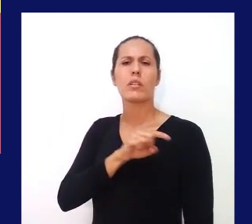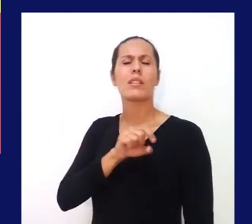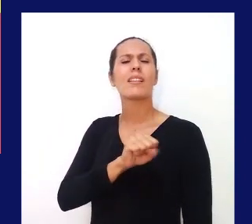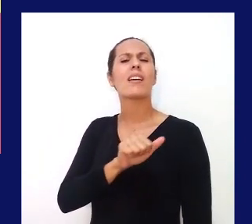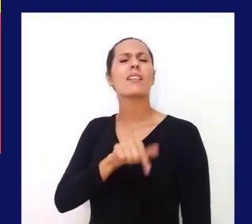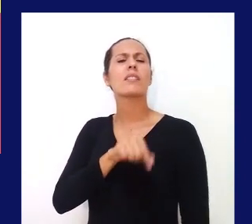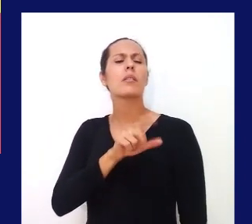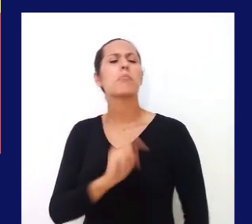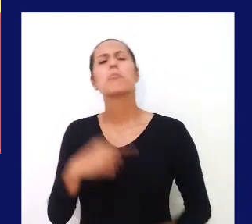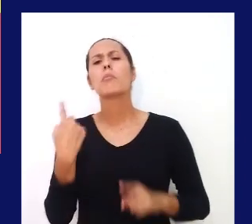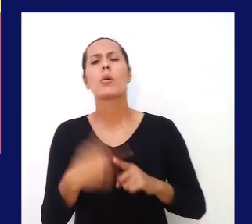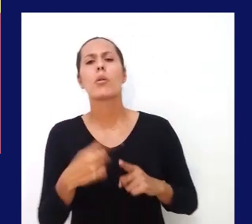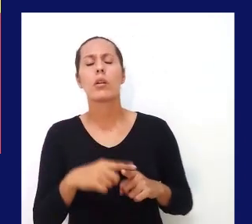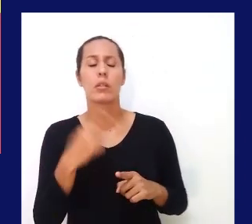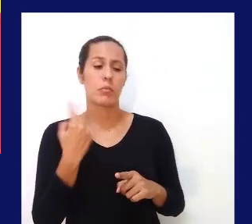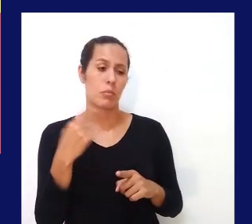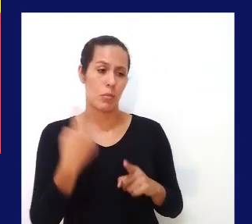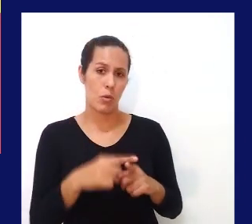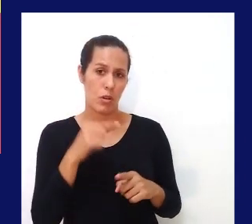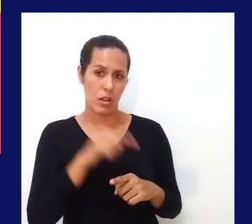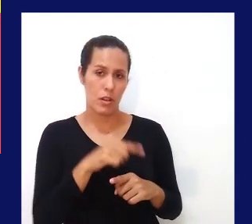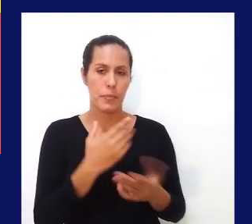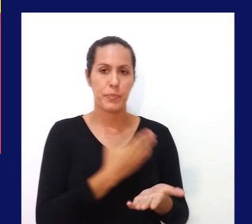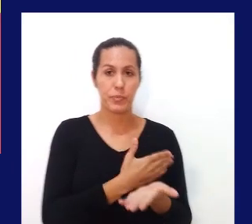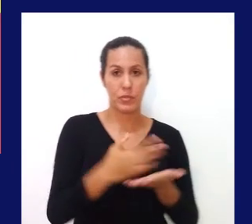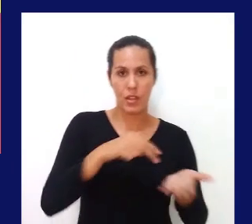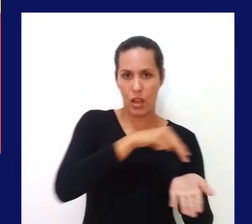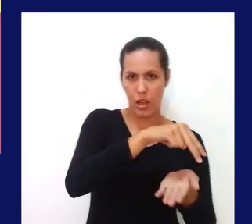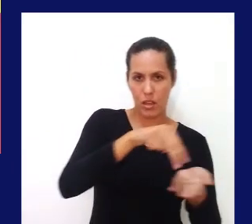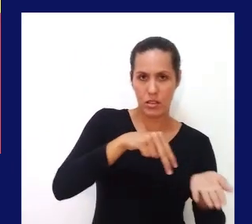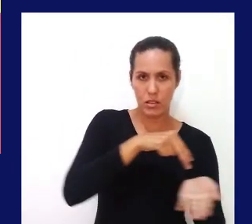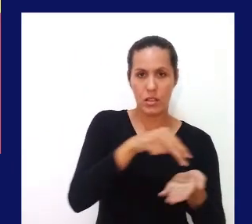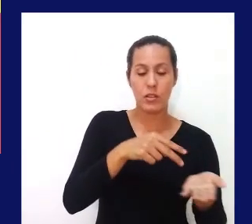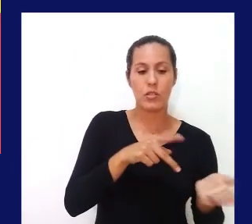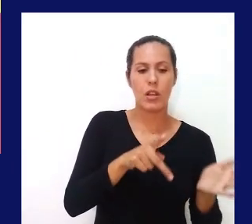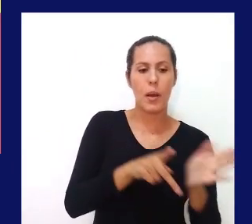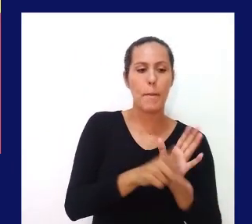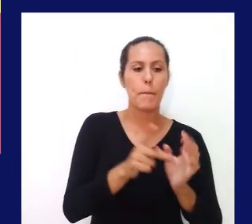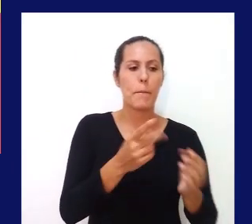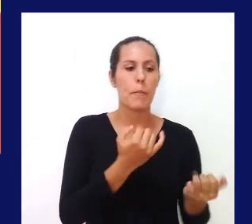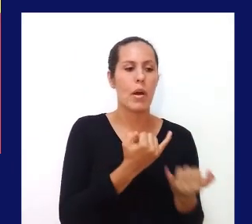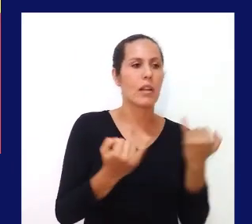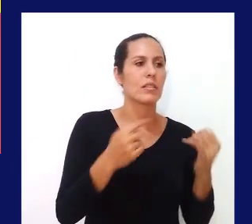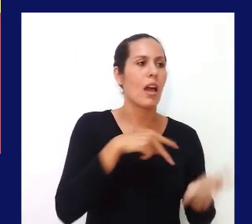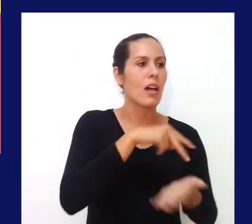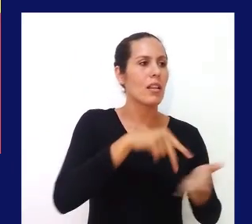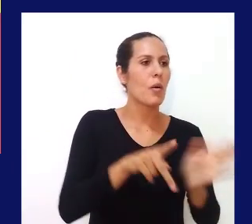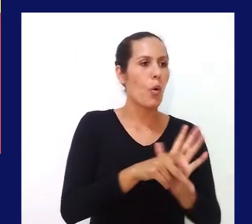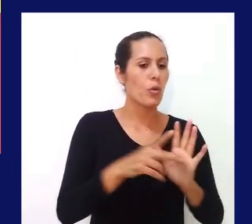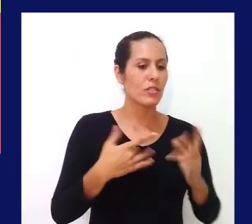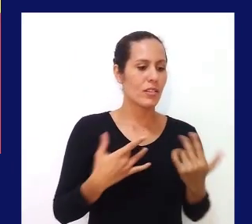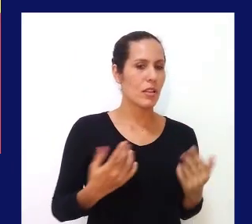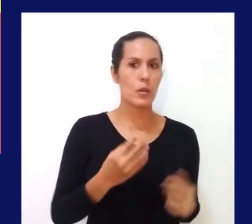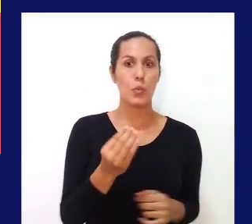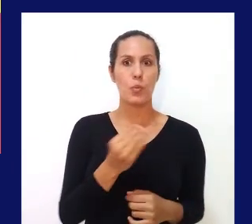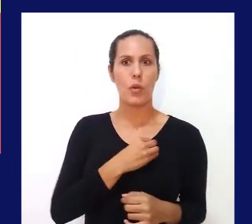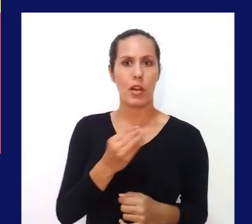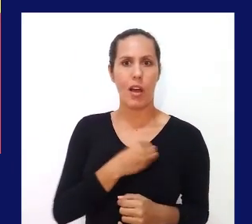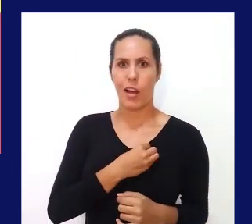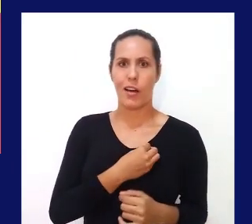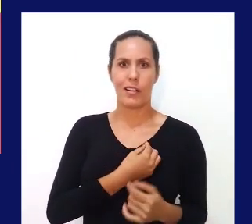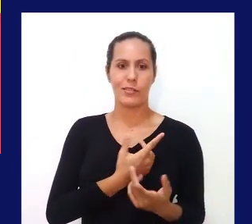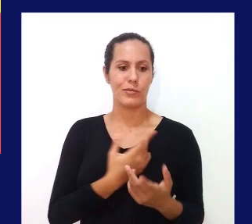empobrecimento? Por conta da moralidade, onde se remetia a dança a algo profano, ou seja, algo